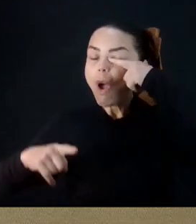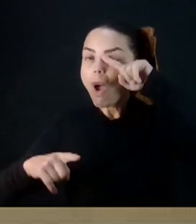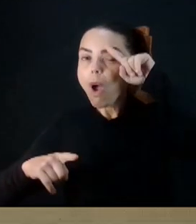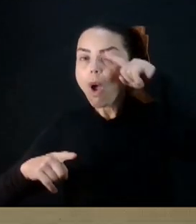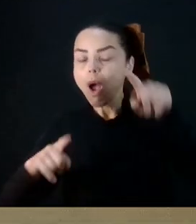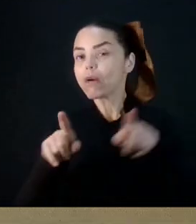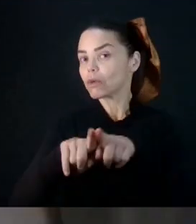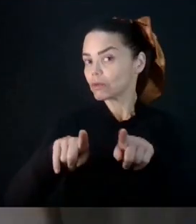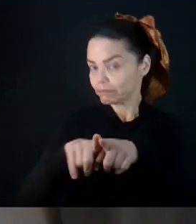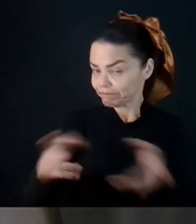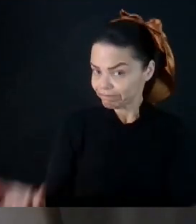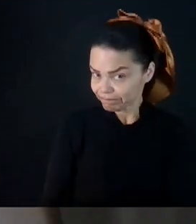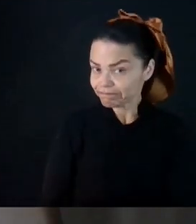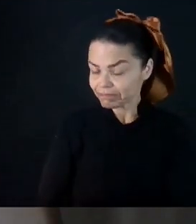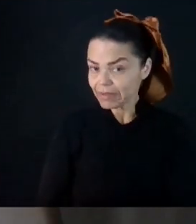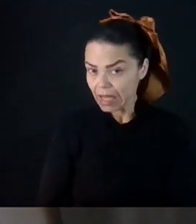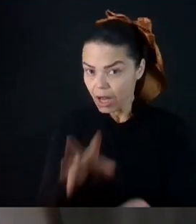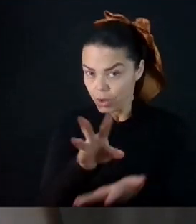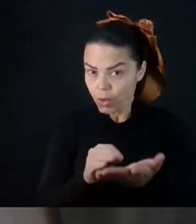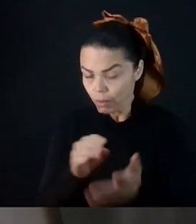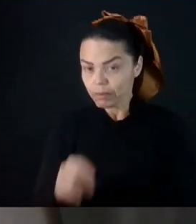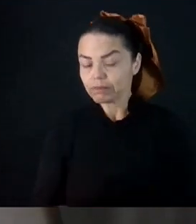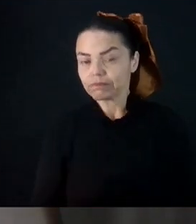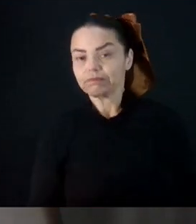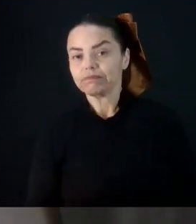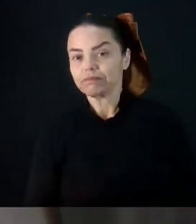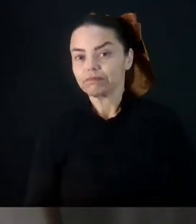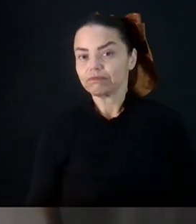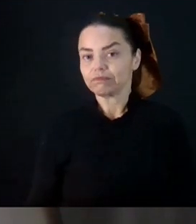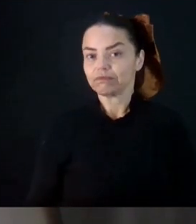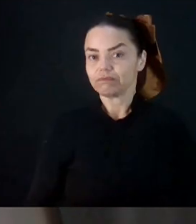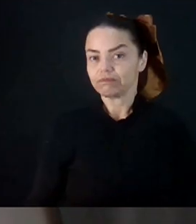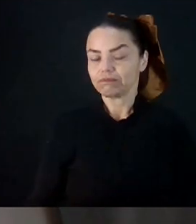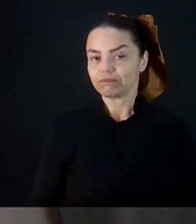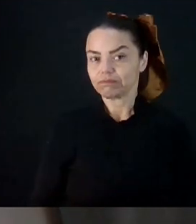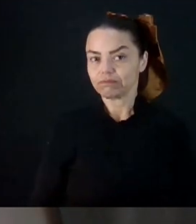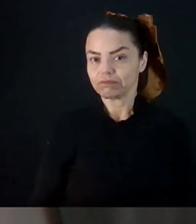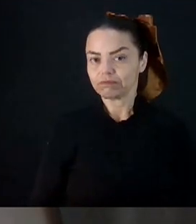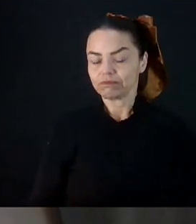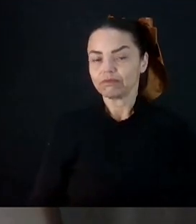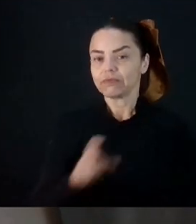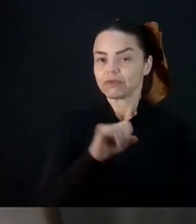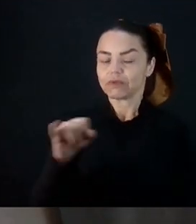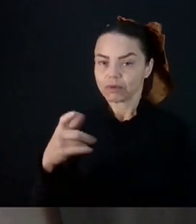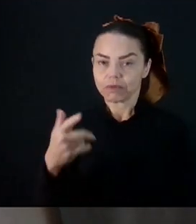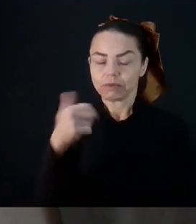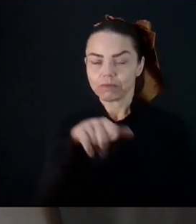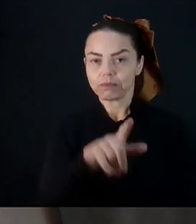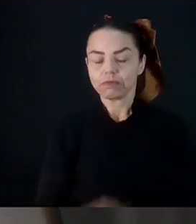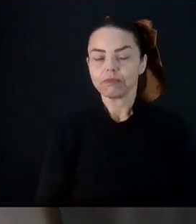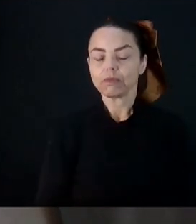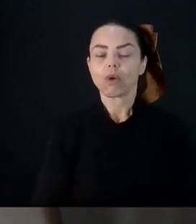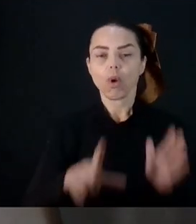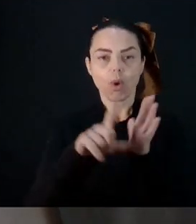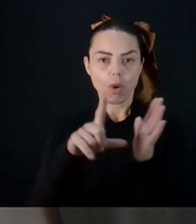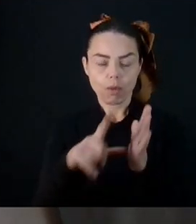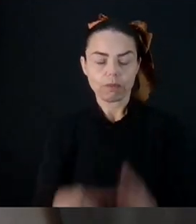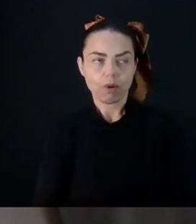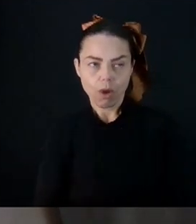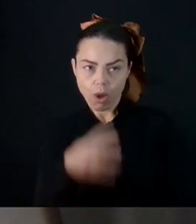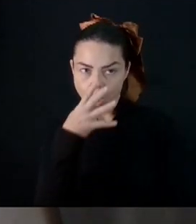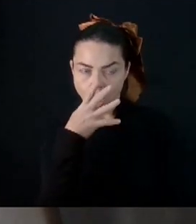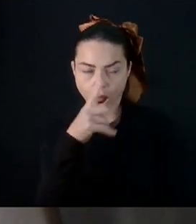Inclusive, pensando nisso, né, que você disse, então, se a gente vai em uma loja e ver aquele monte de